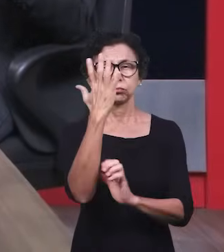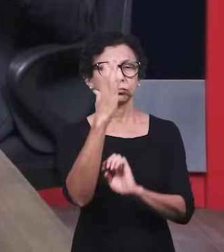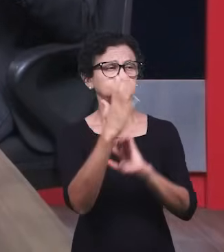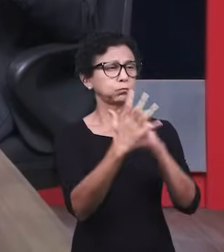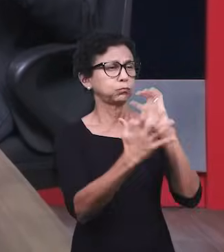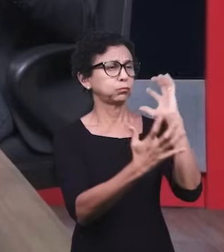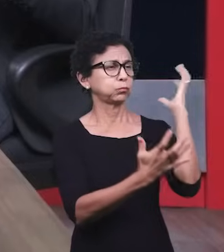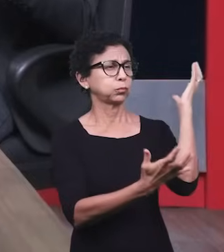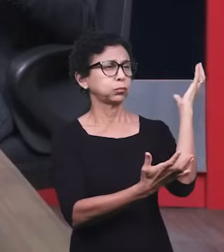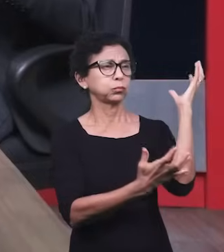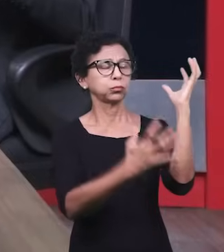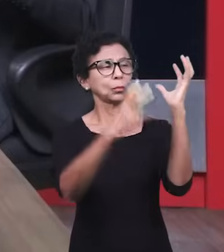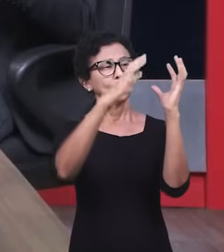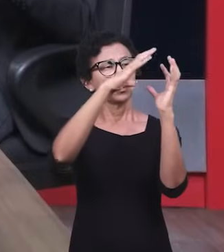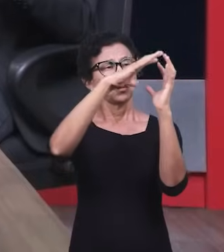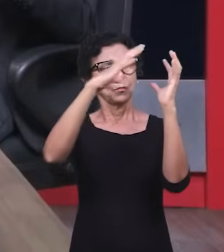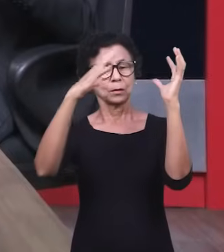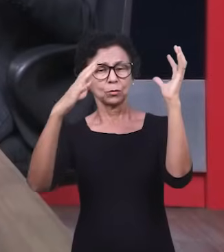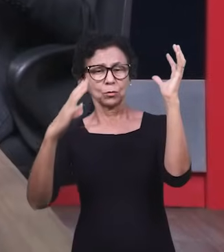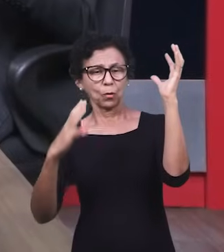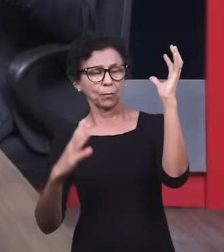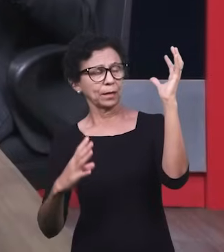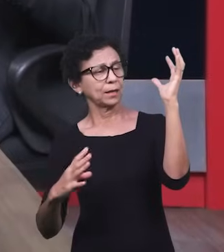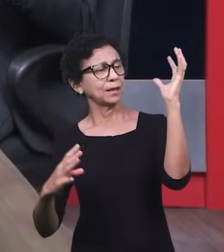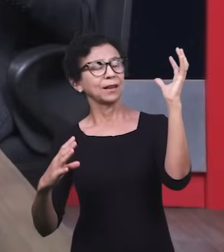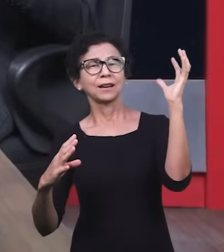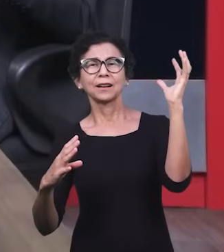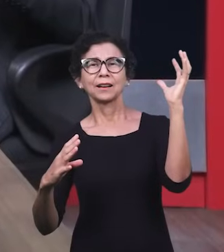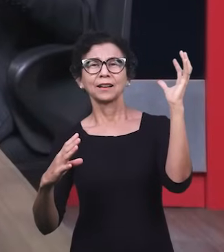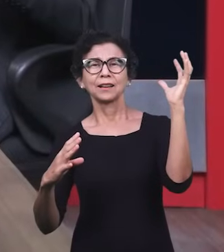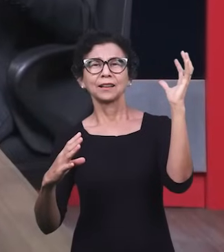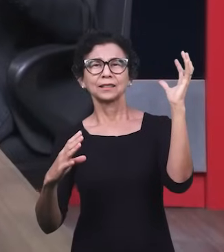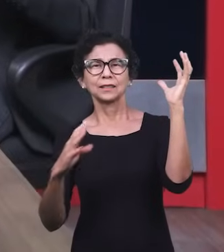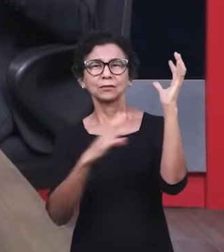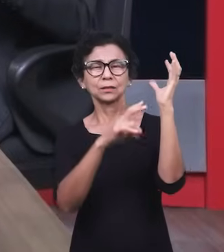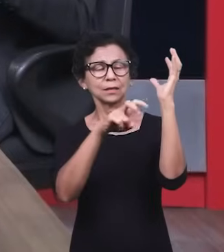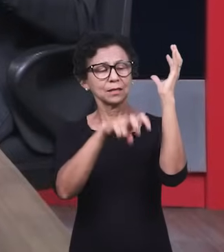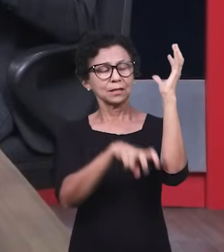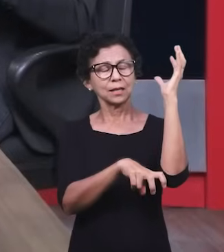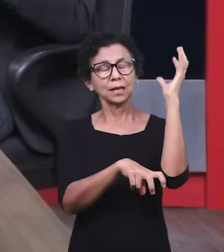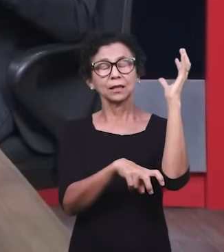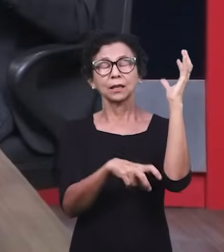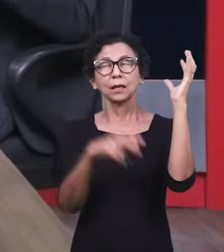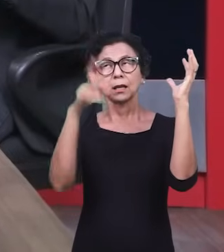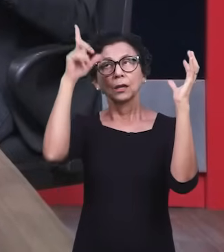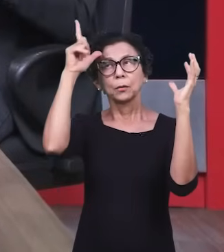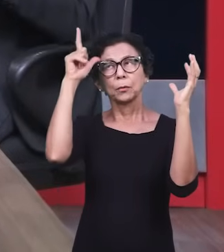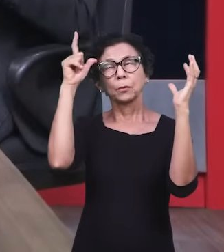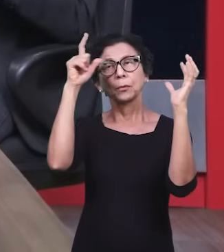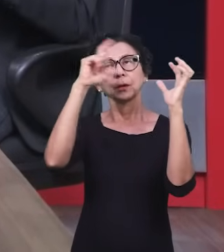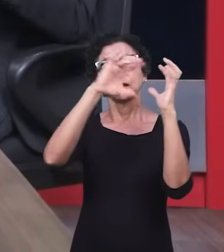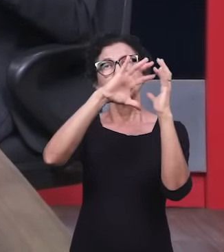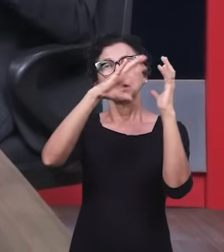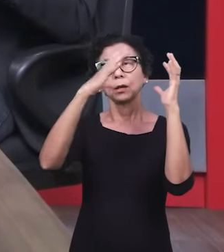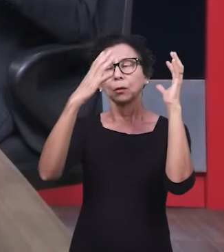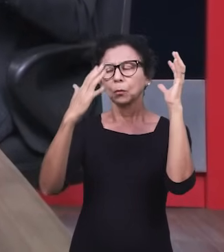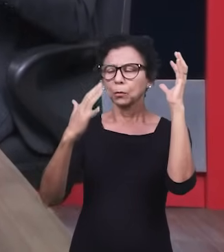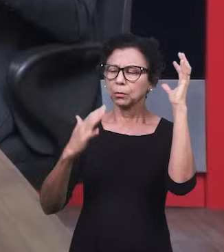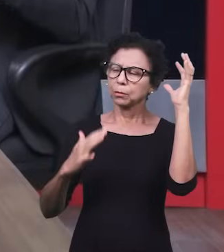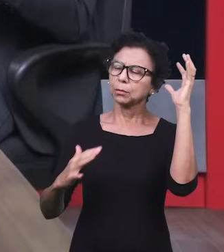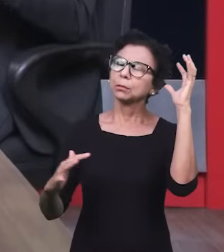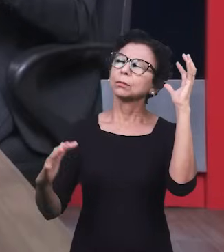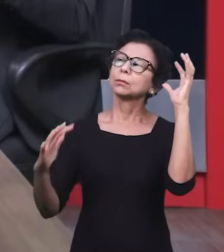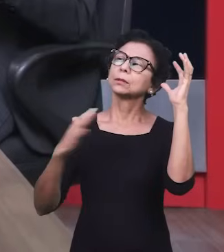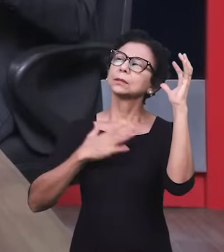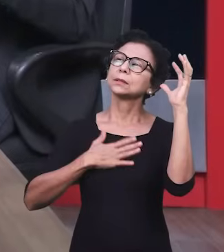proporciona uma sombra né uma sombra um abrigo no deserto né então a a vida do servo ela é assim né a